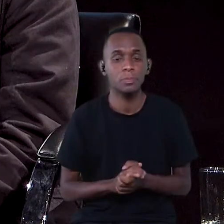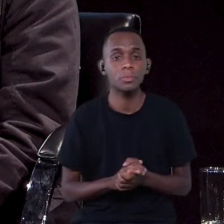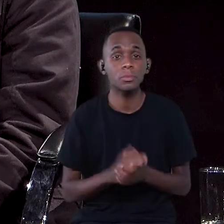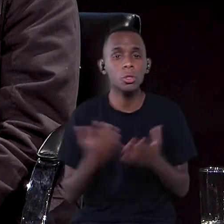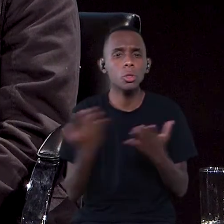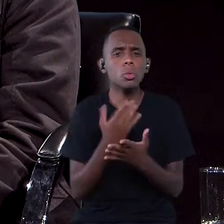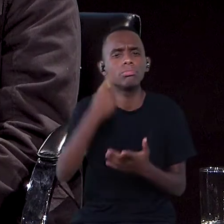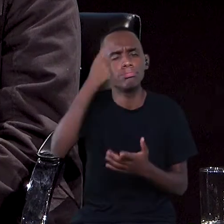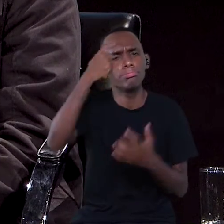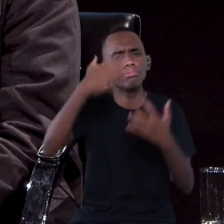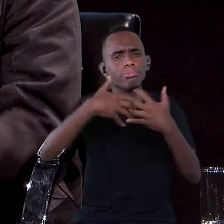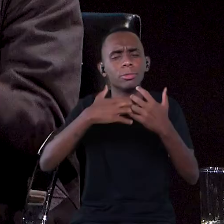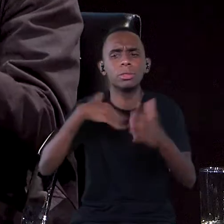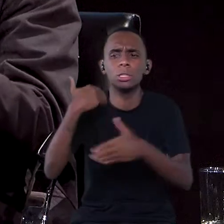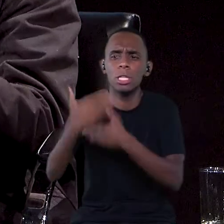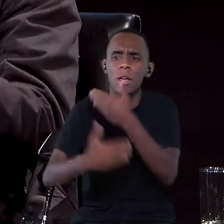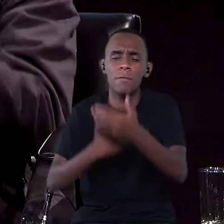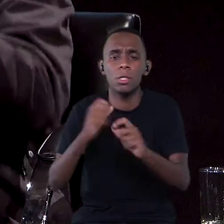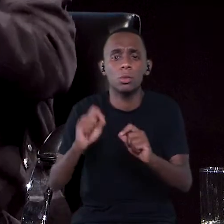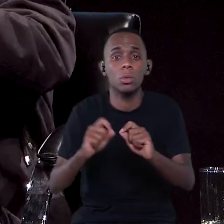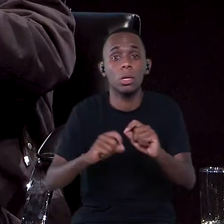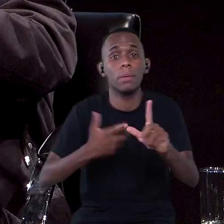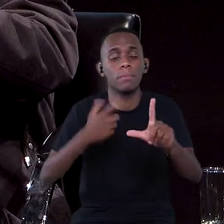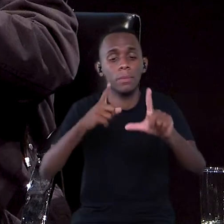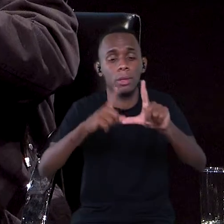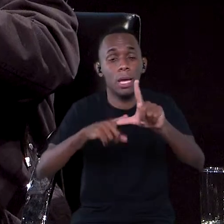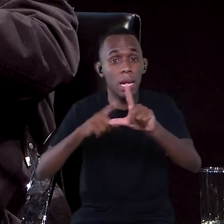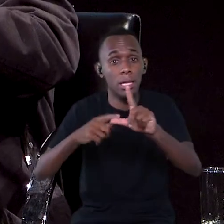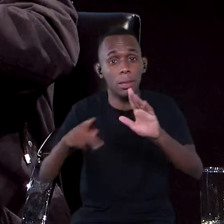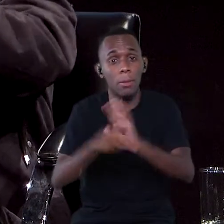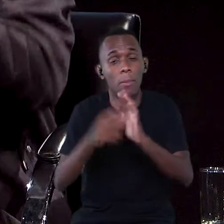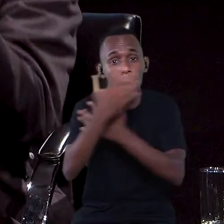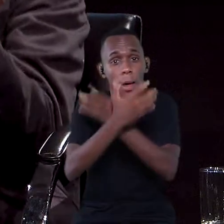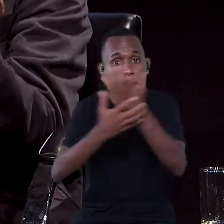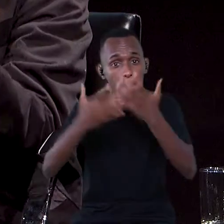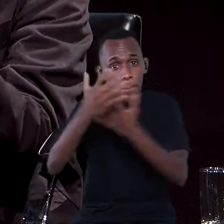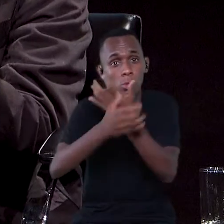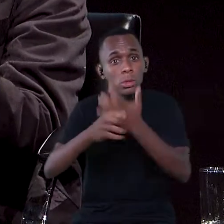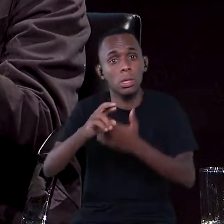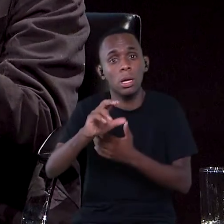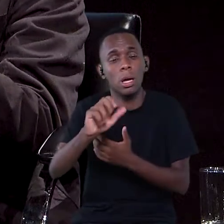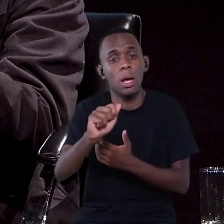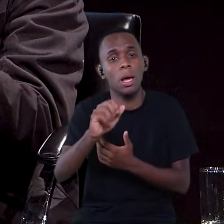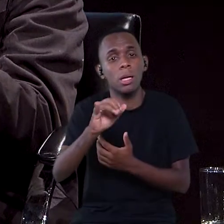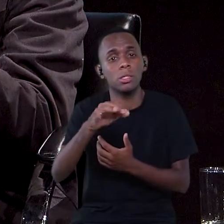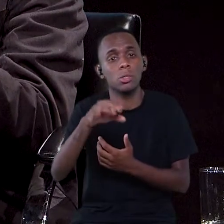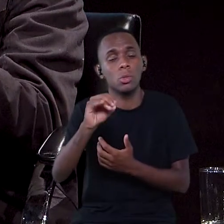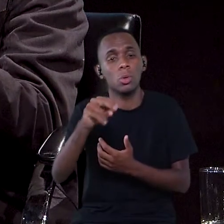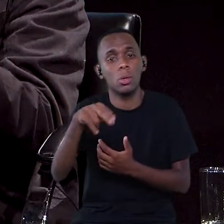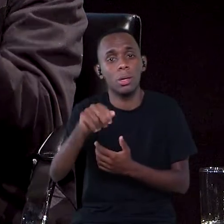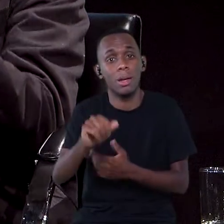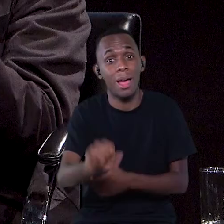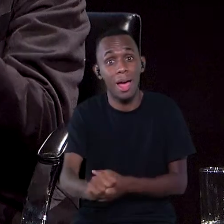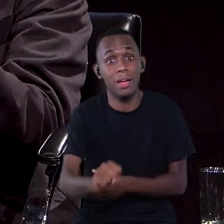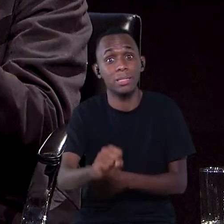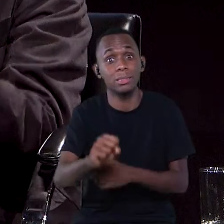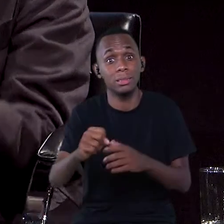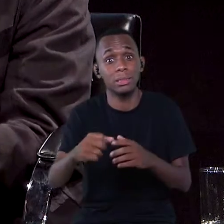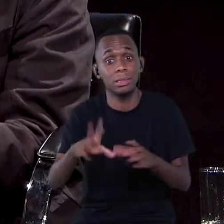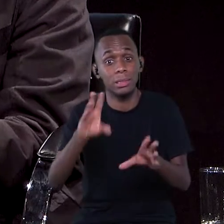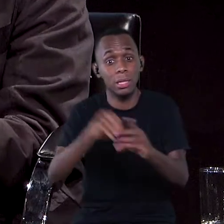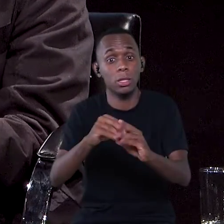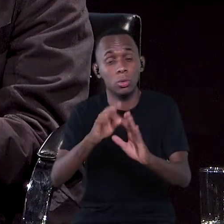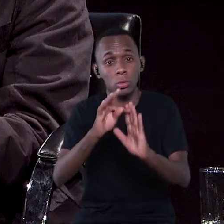um avanço ter as letras de música dos Racionais MCs como livro de vestibular, a gente comemora, é claro,